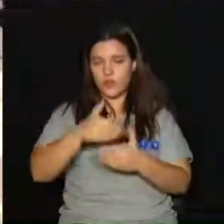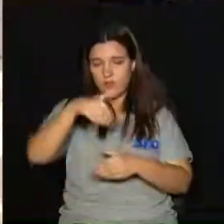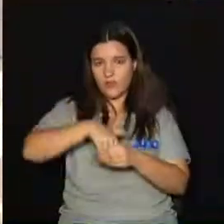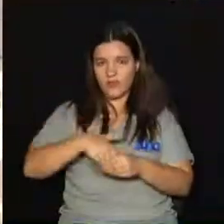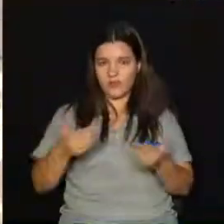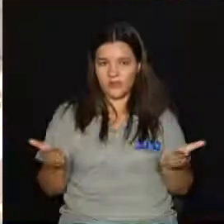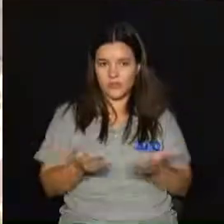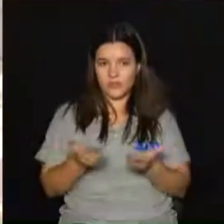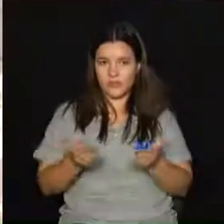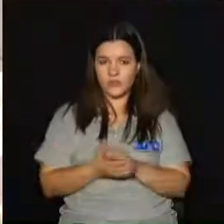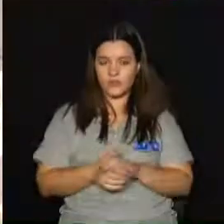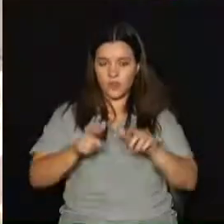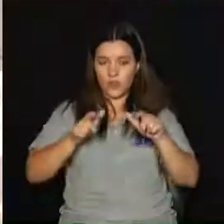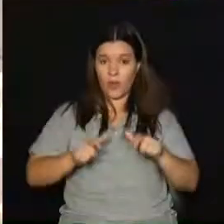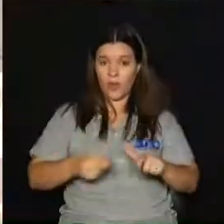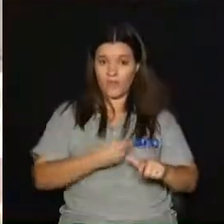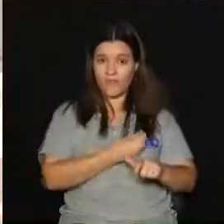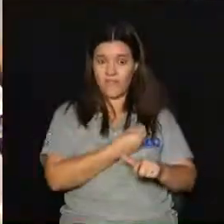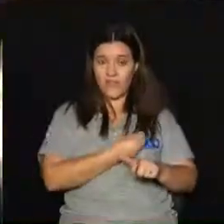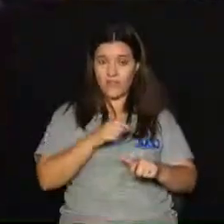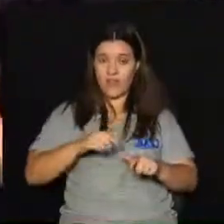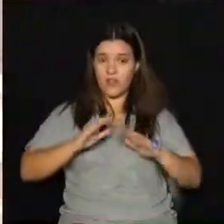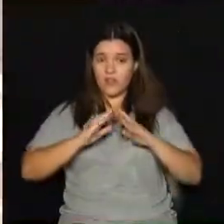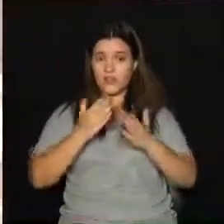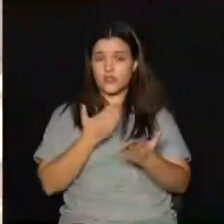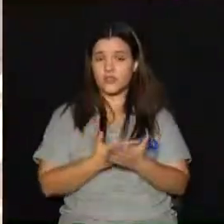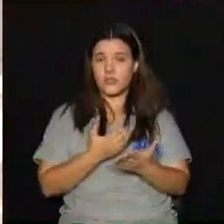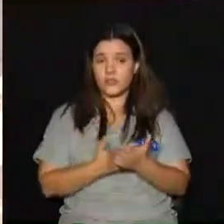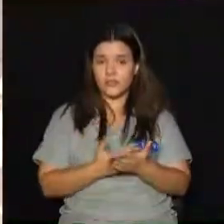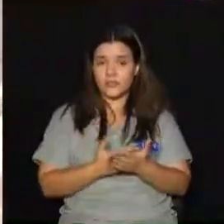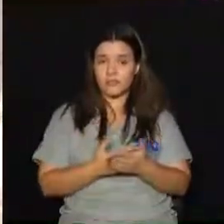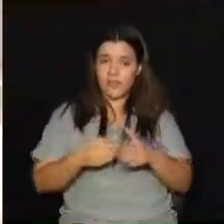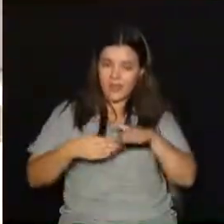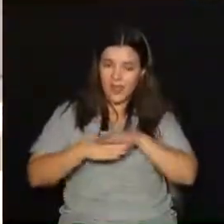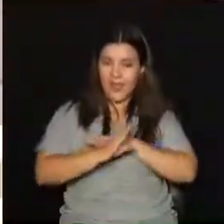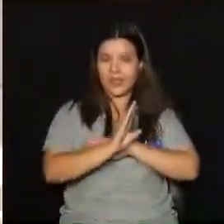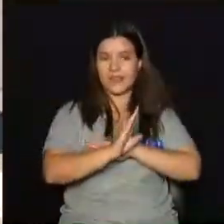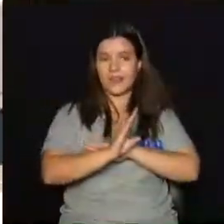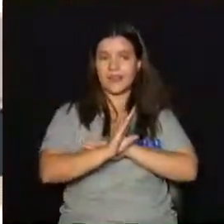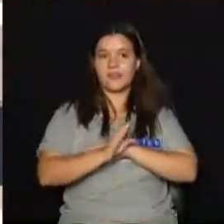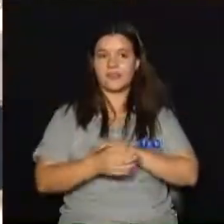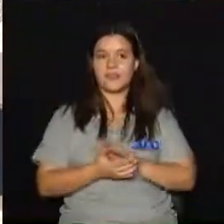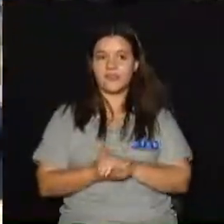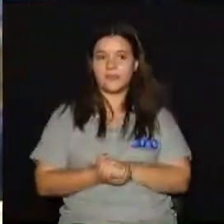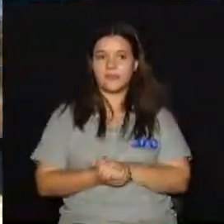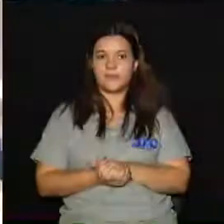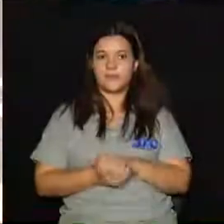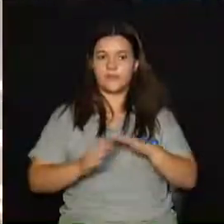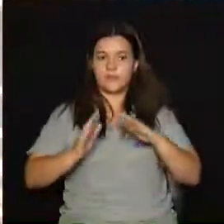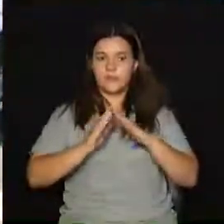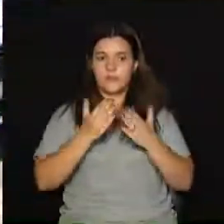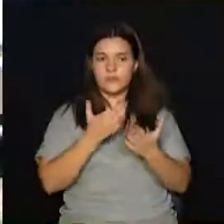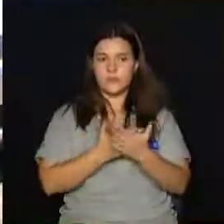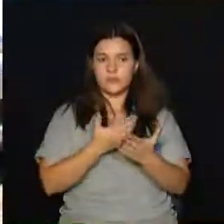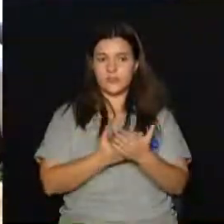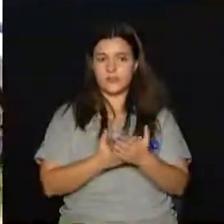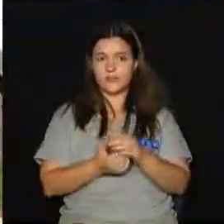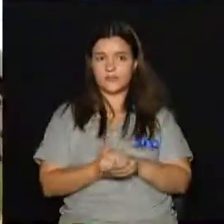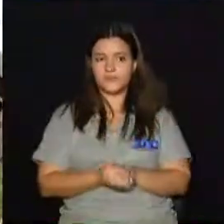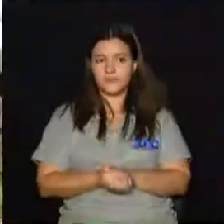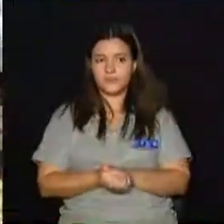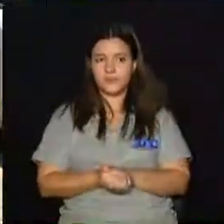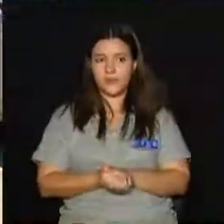né? O local que nós estamos é exatamente no portão de entrada do colégio, da Escola